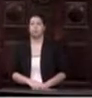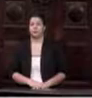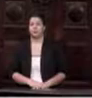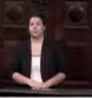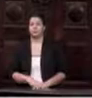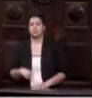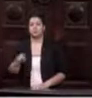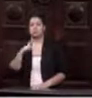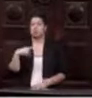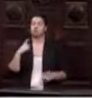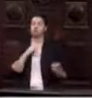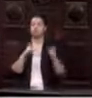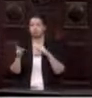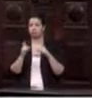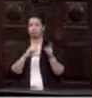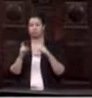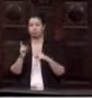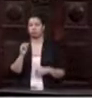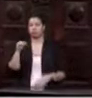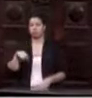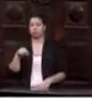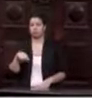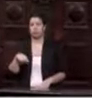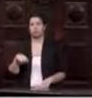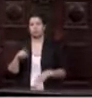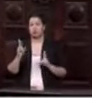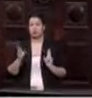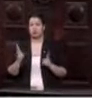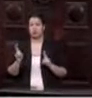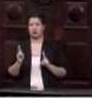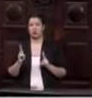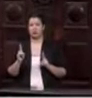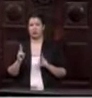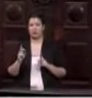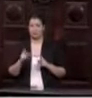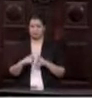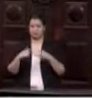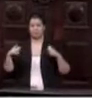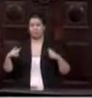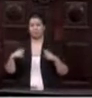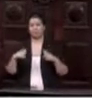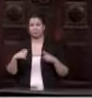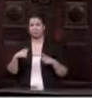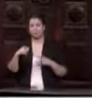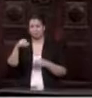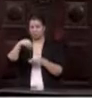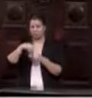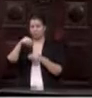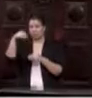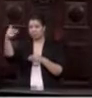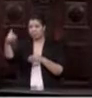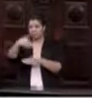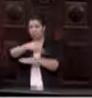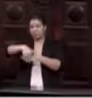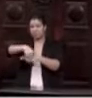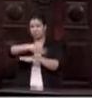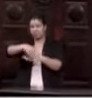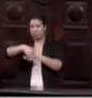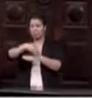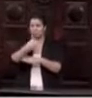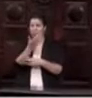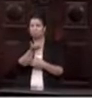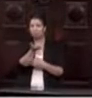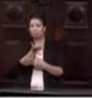cansamos de debater aqui e apontar a quantidade de mendigos espalhados pelas ruas